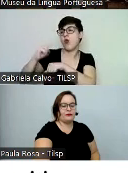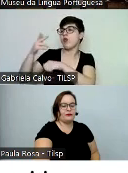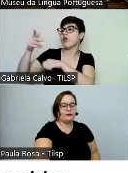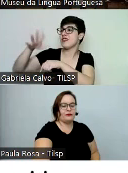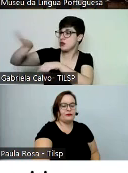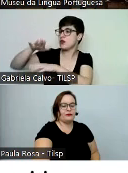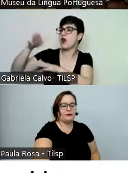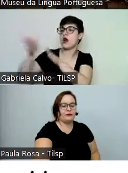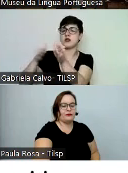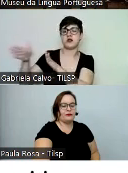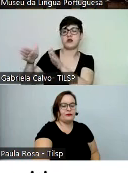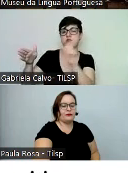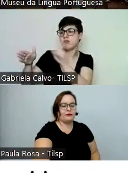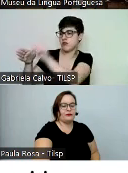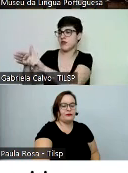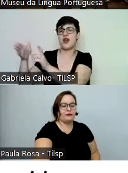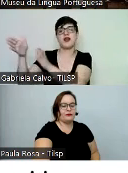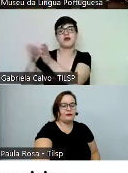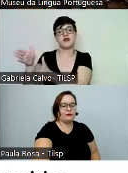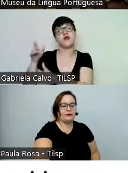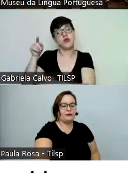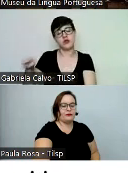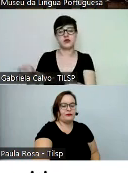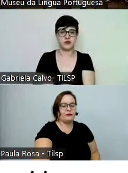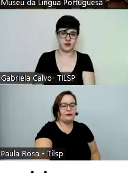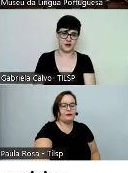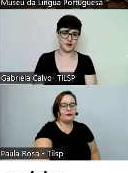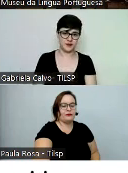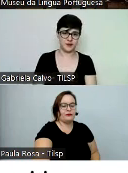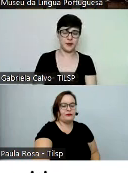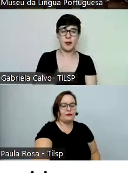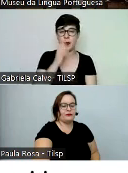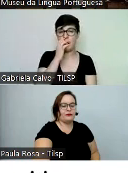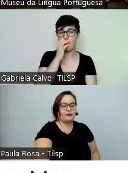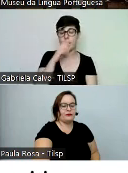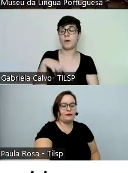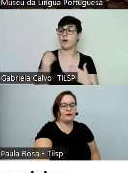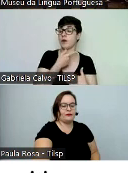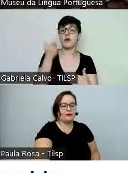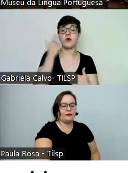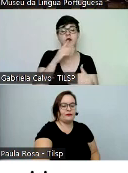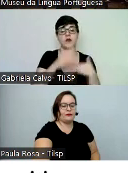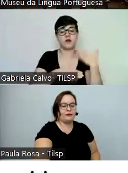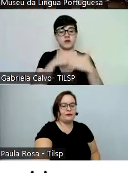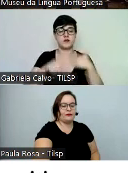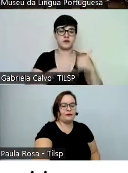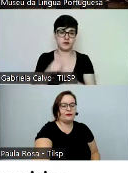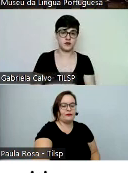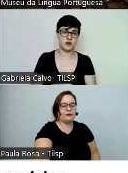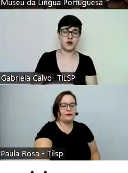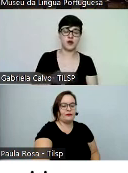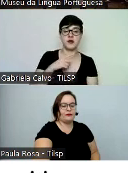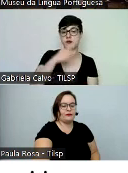com pequenas disposições itinerantes que a gente consegue alcançar um público muito maior inclusive pessoas que não